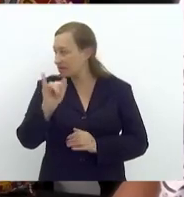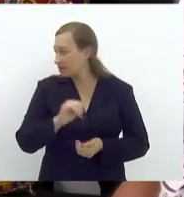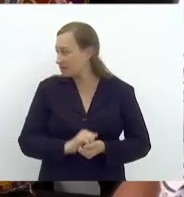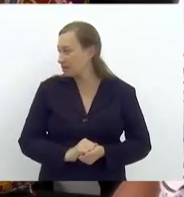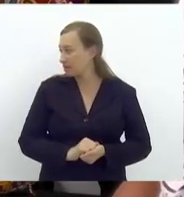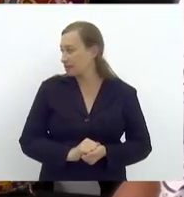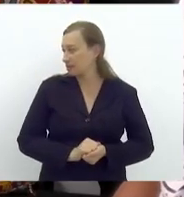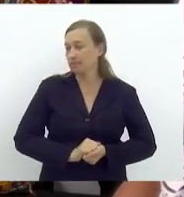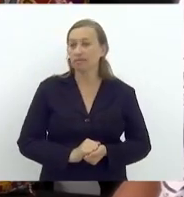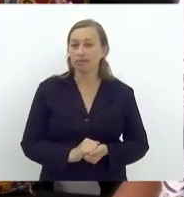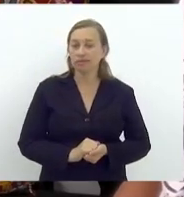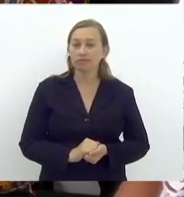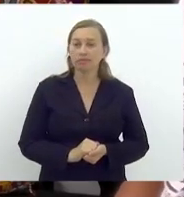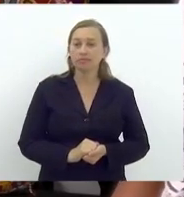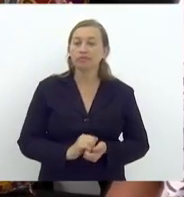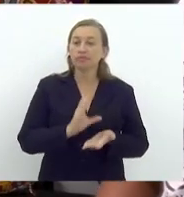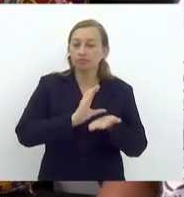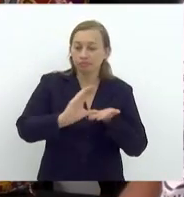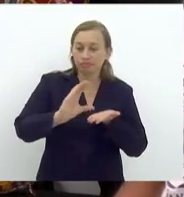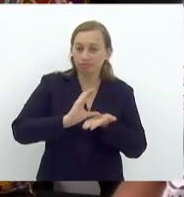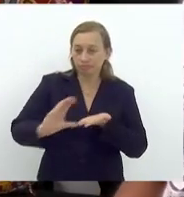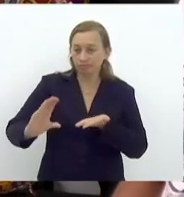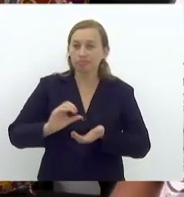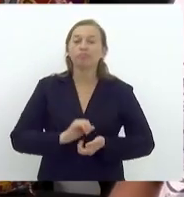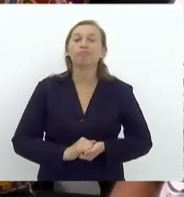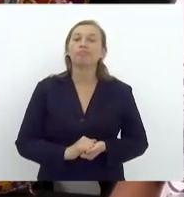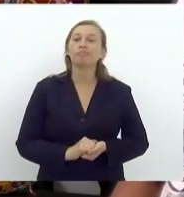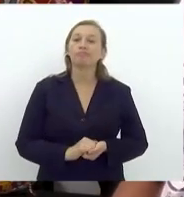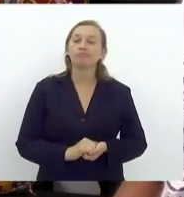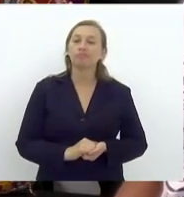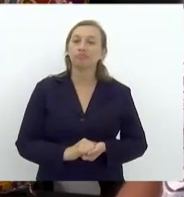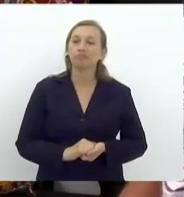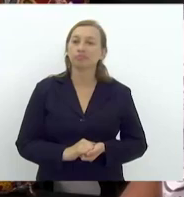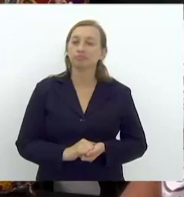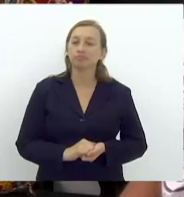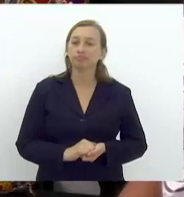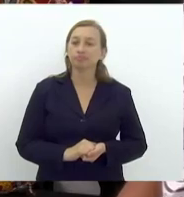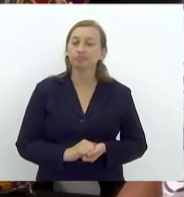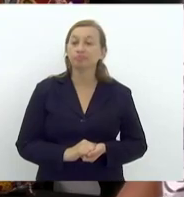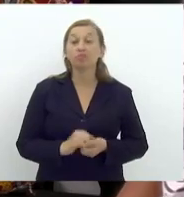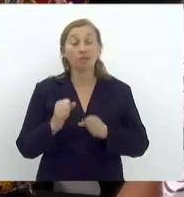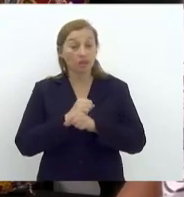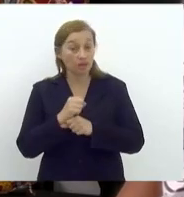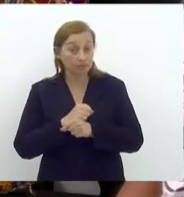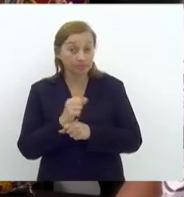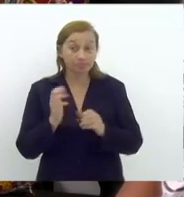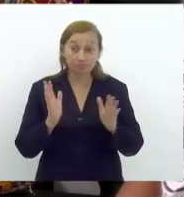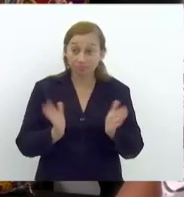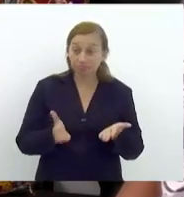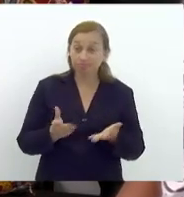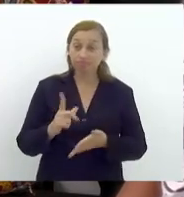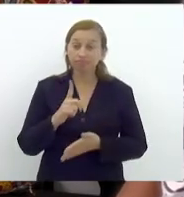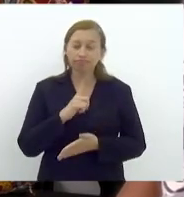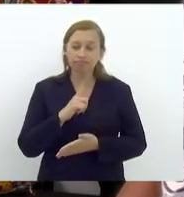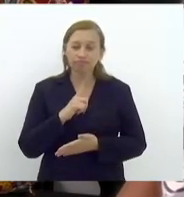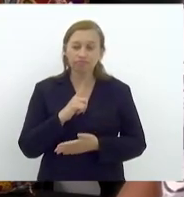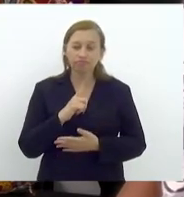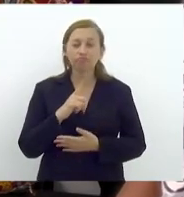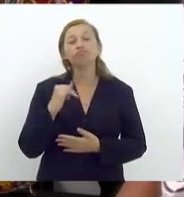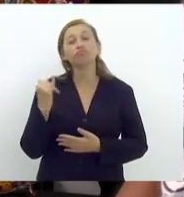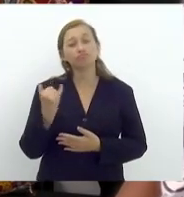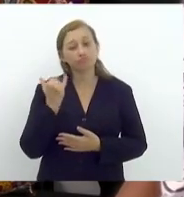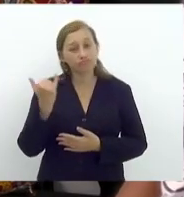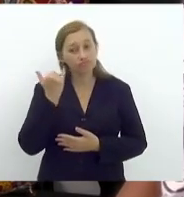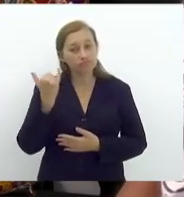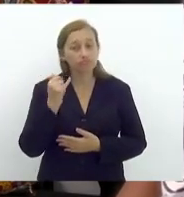distribuição desses recursos é e este ano a gente tem ainda uma coisa muito importante